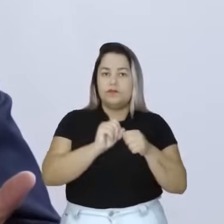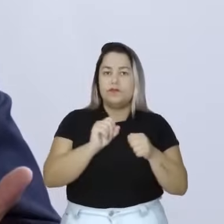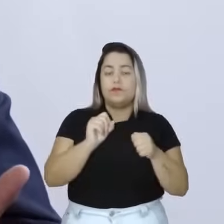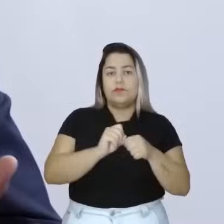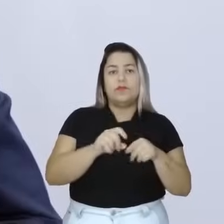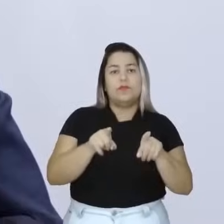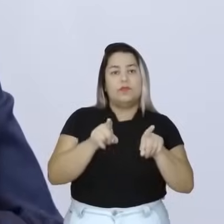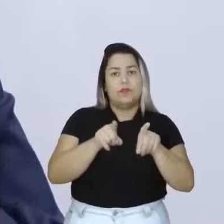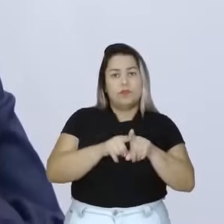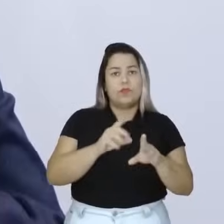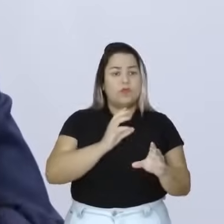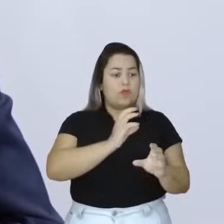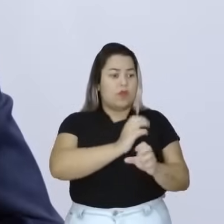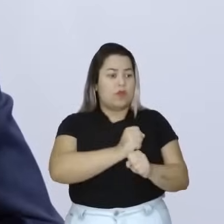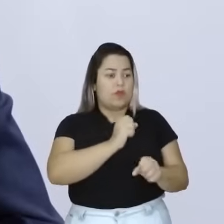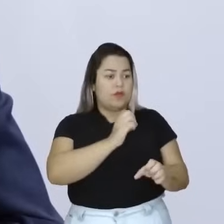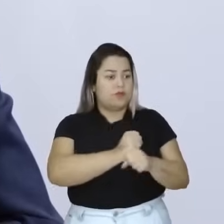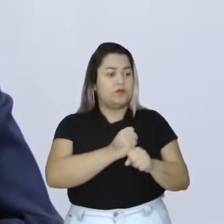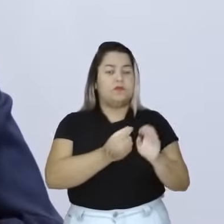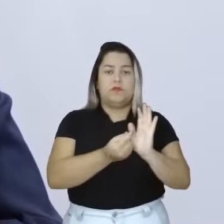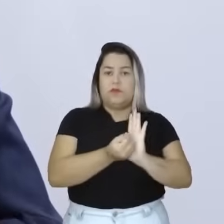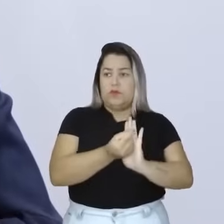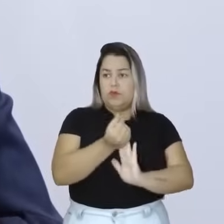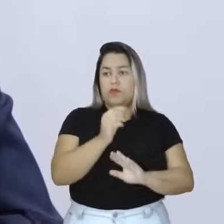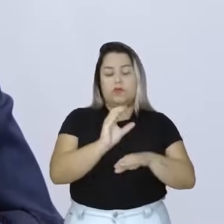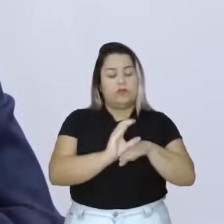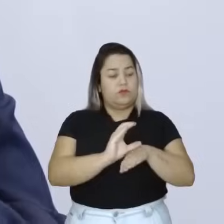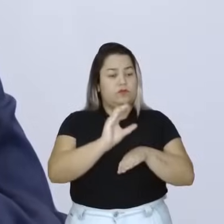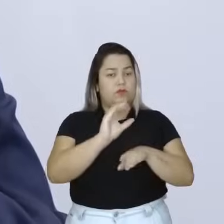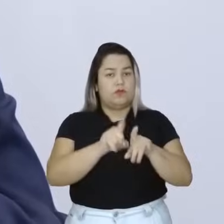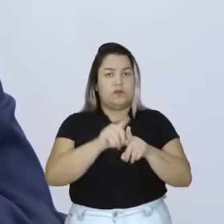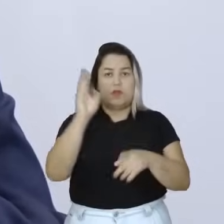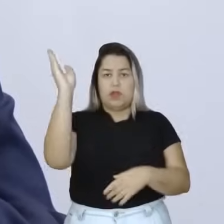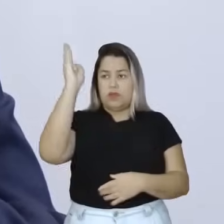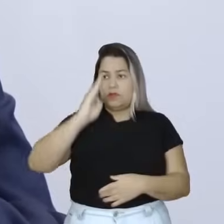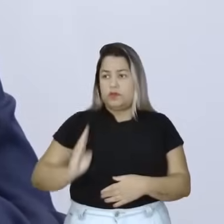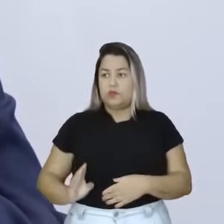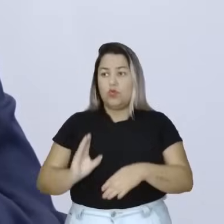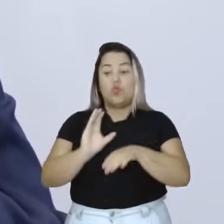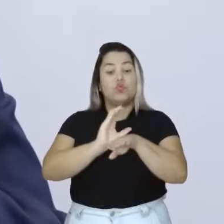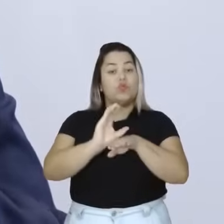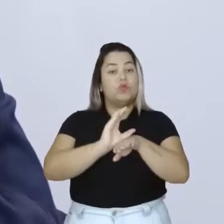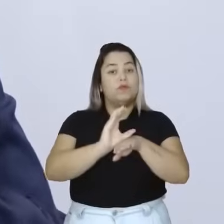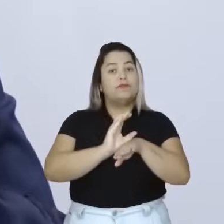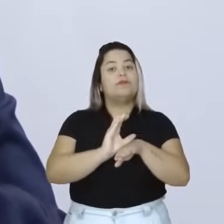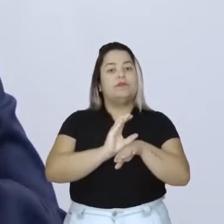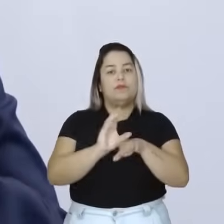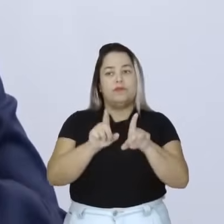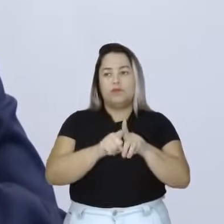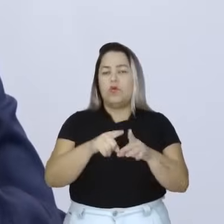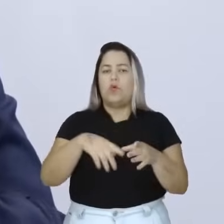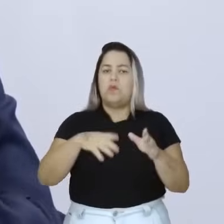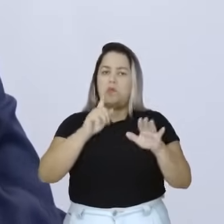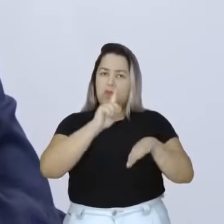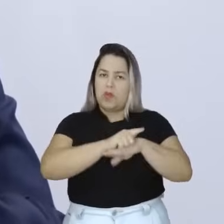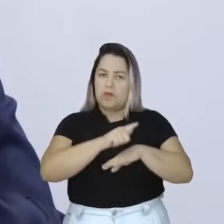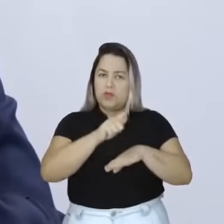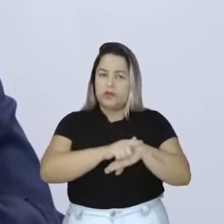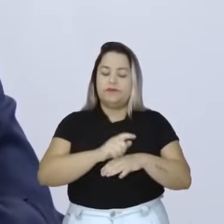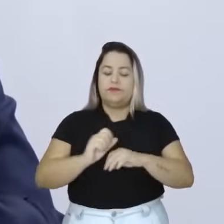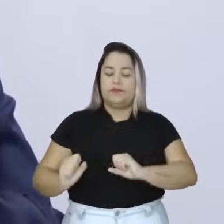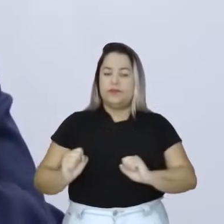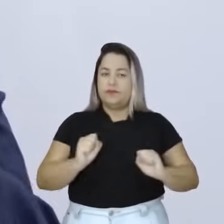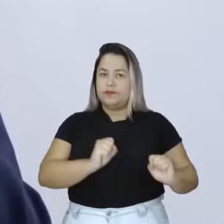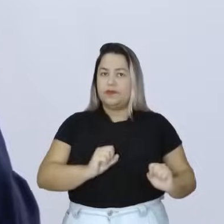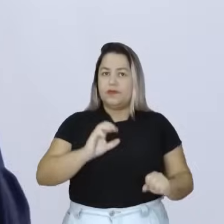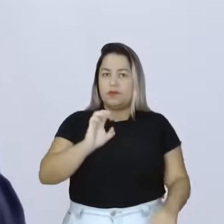terceirizou o orçamento numa afronta à Constituição brasileira. Deixou de cumprir o papel constitucional do Poder